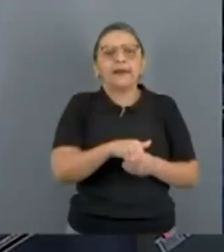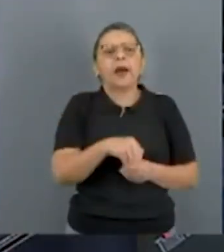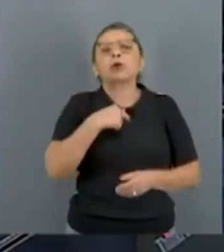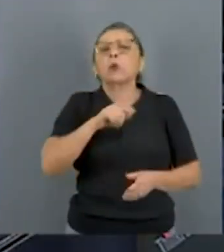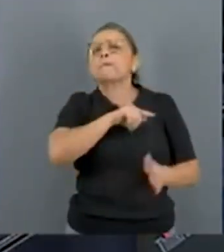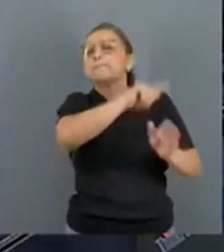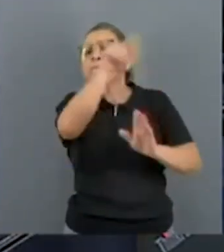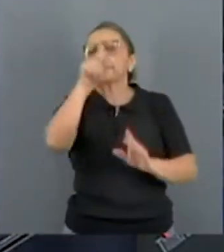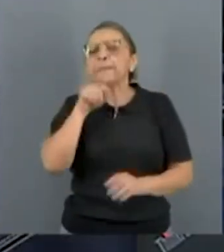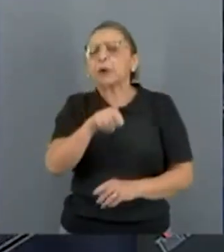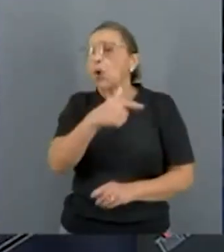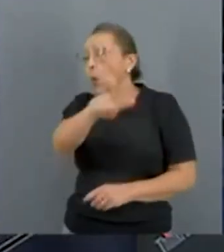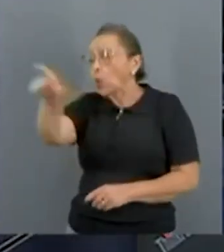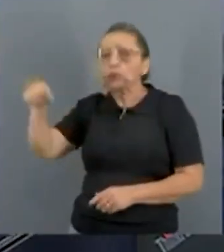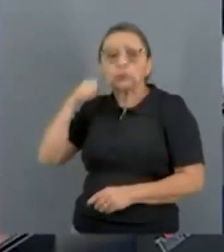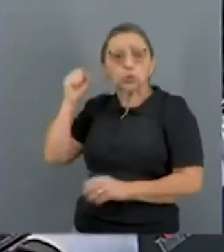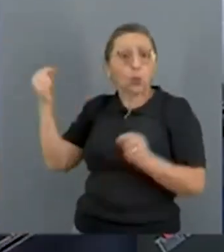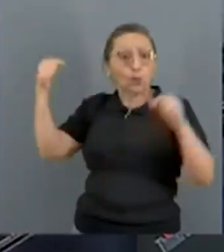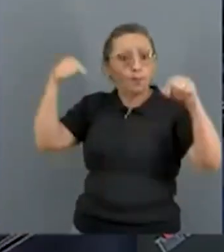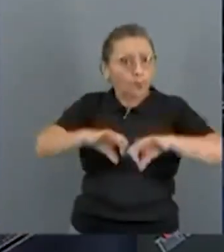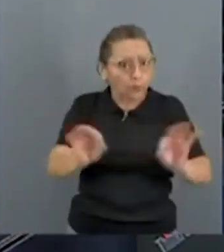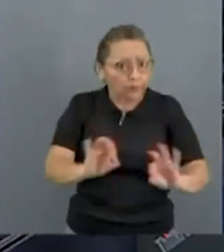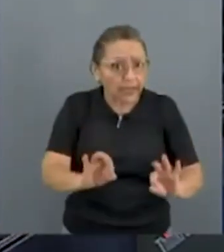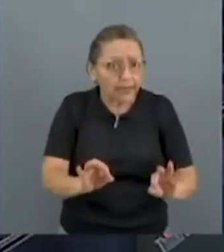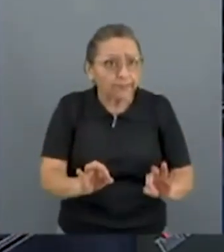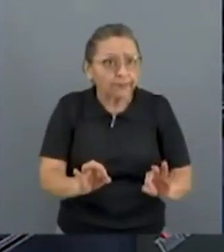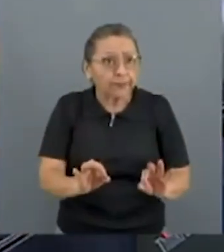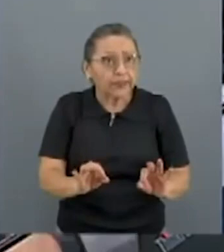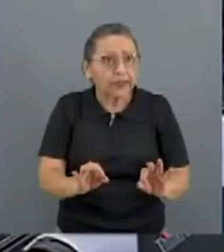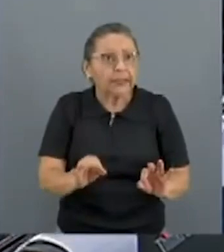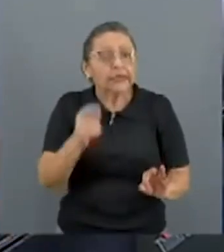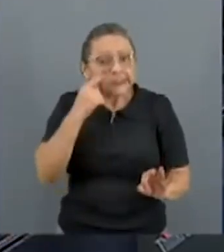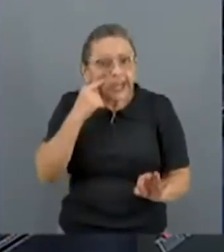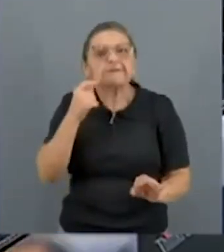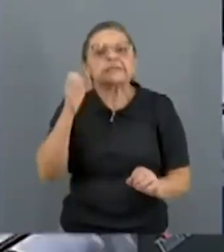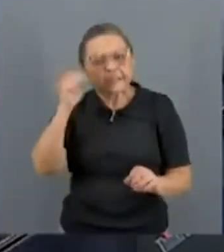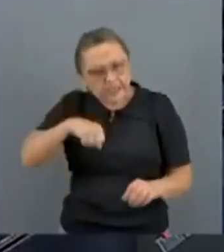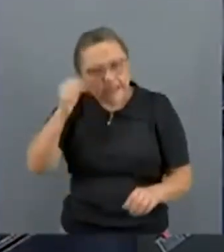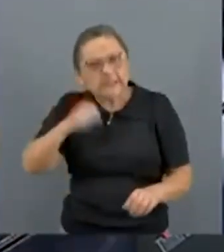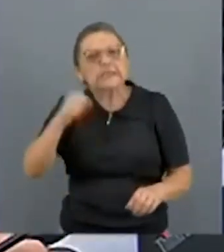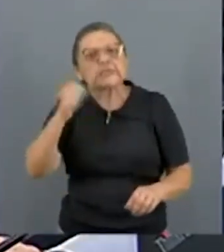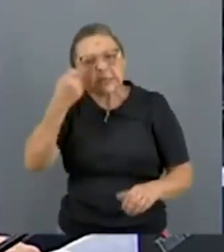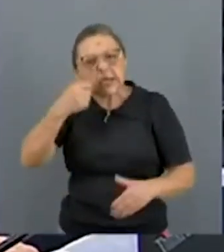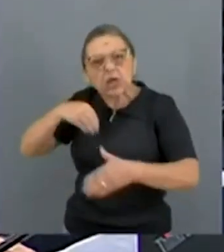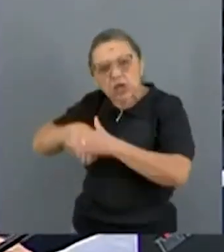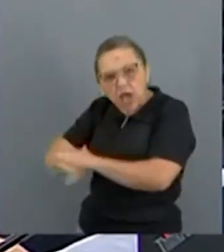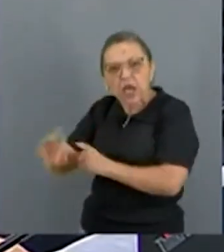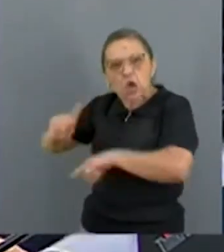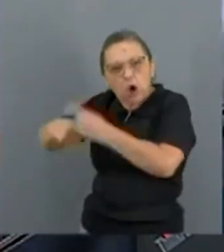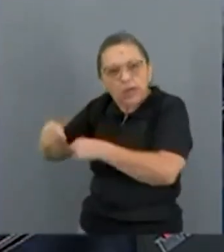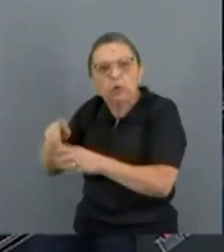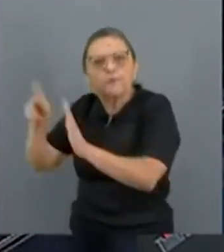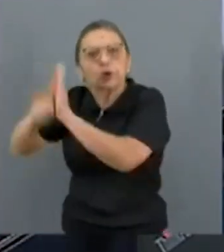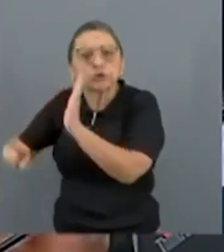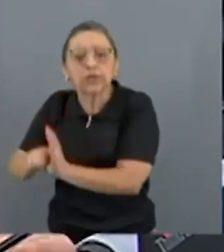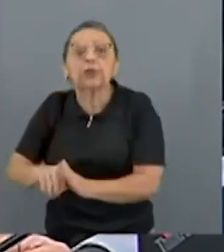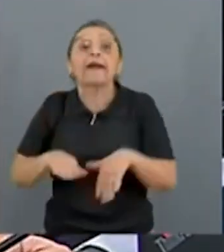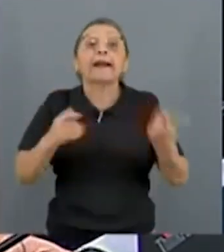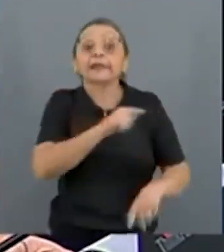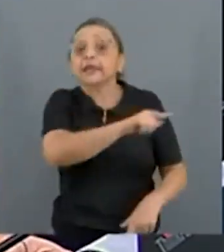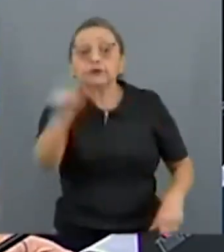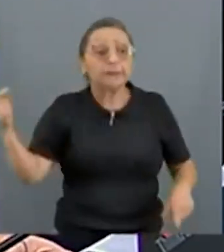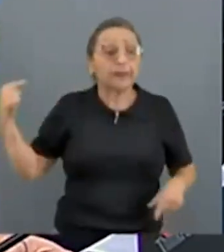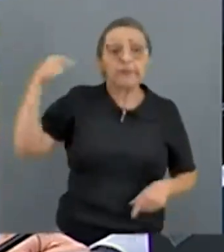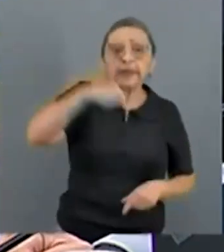outros senadores que não estão aqui hoje, que é da comissão, que estava segurando sim o projeto. Cadê vocês, senadores? Cadê vocês para defender